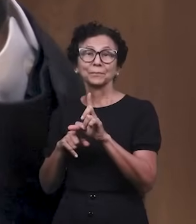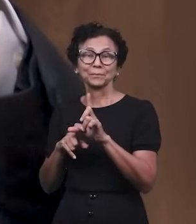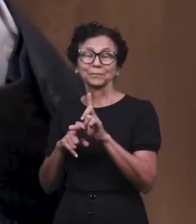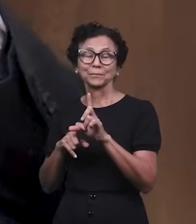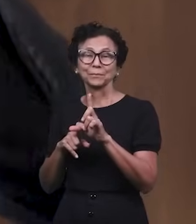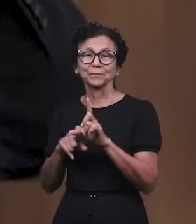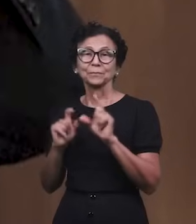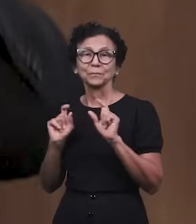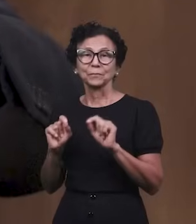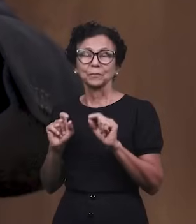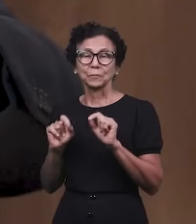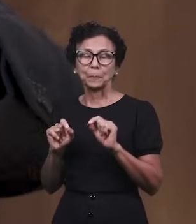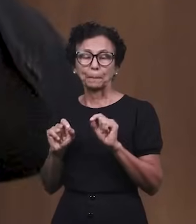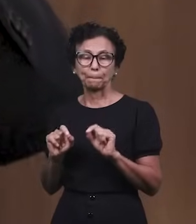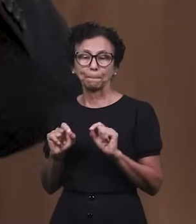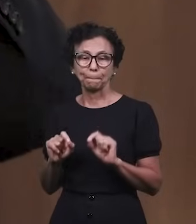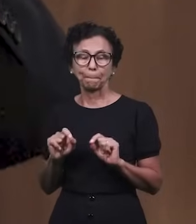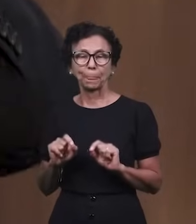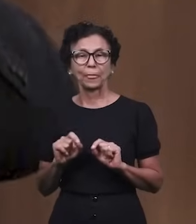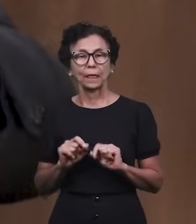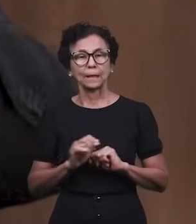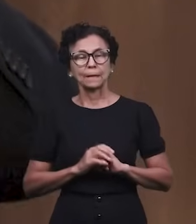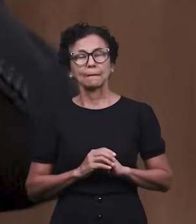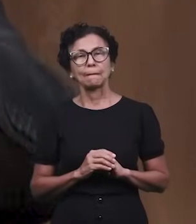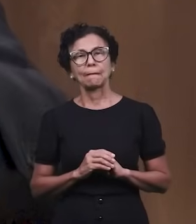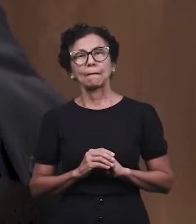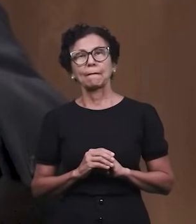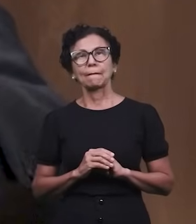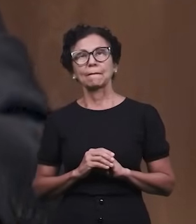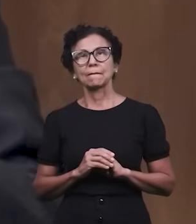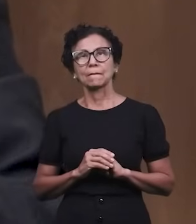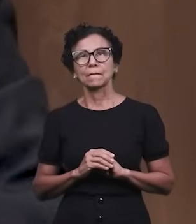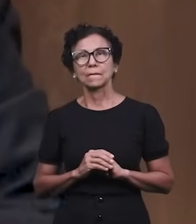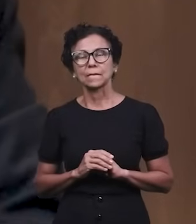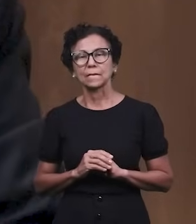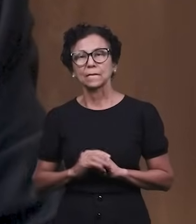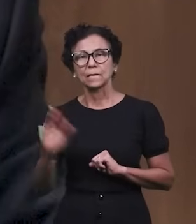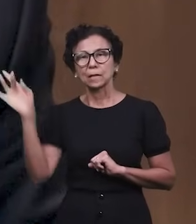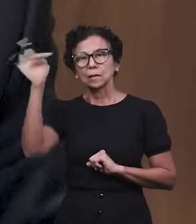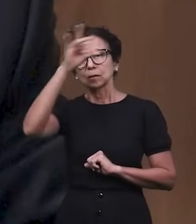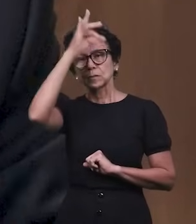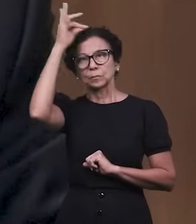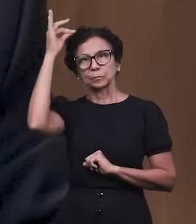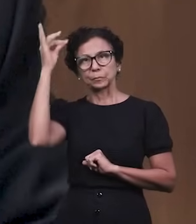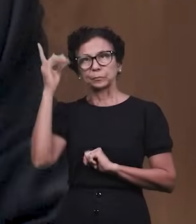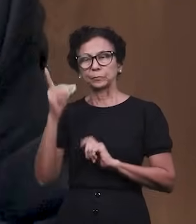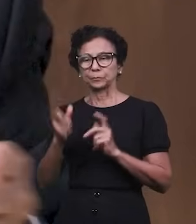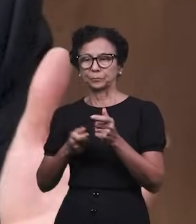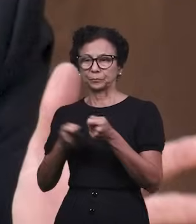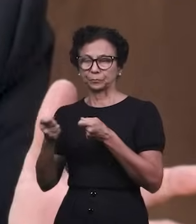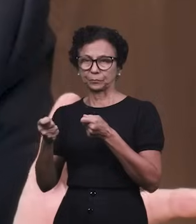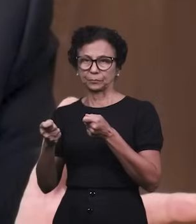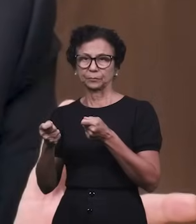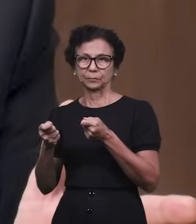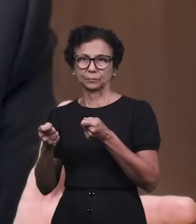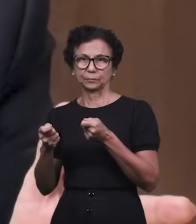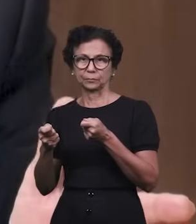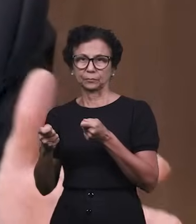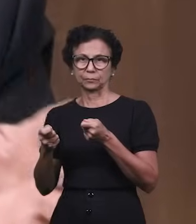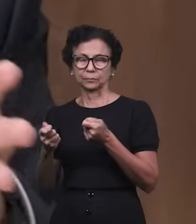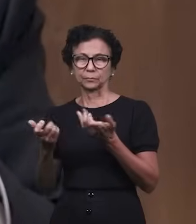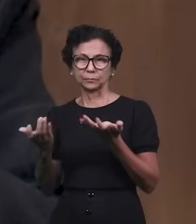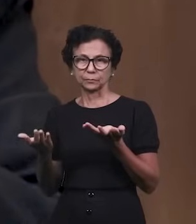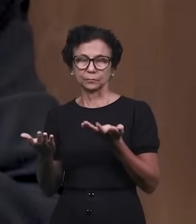de que o governo que haja sobre nós seja do Espírito Santo. Mas não só